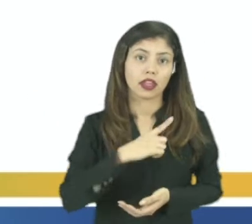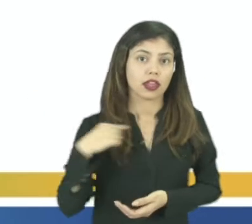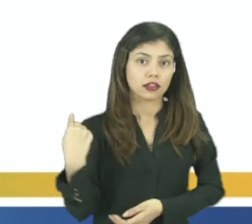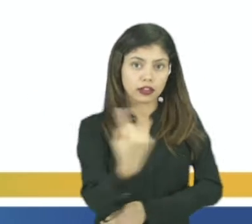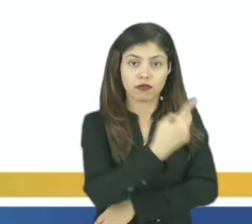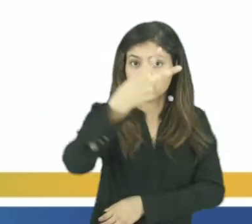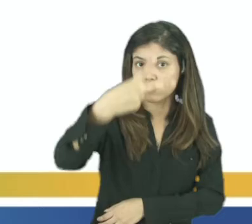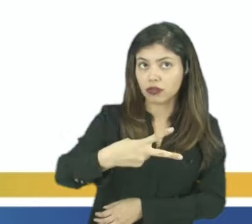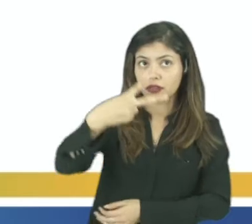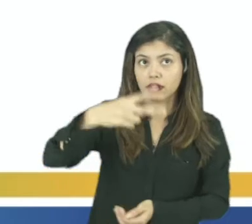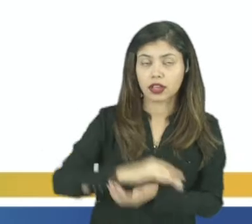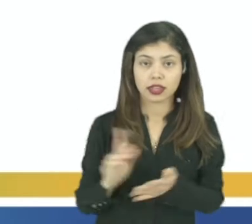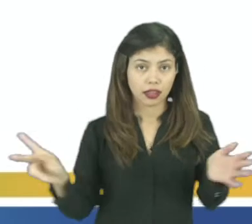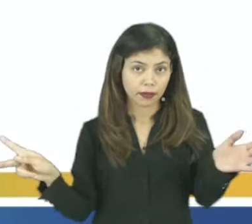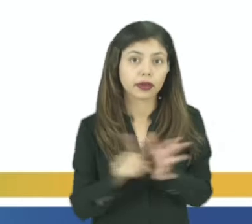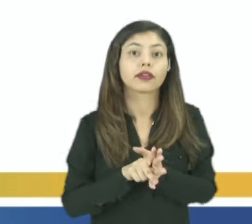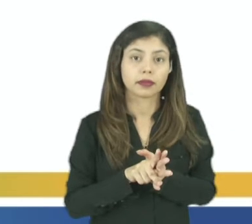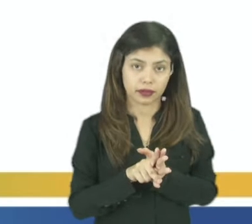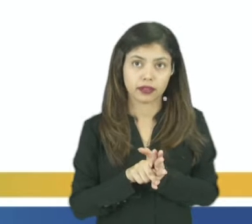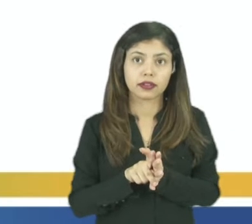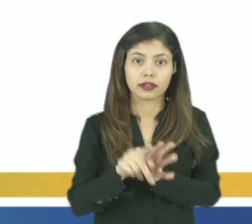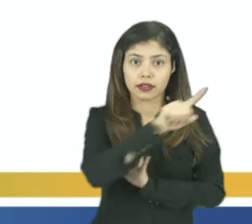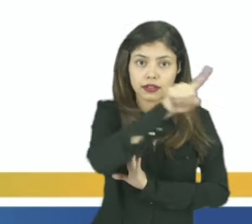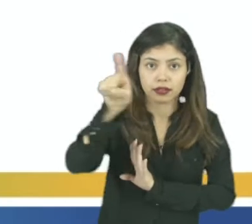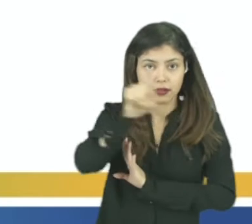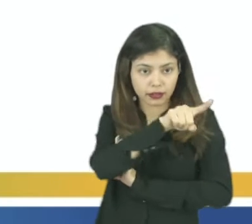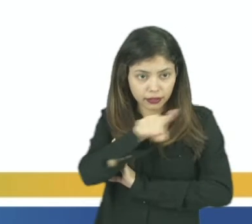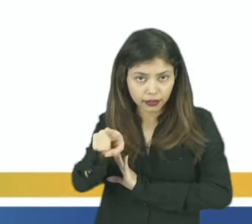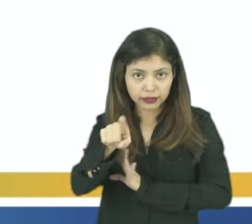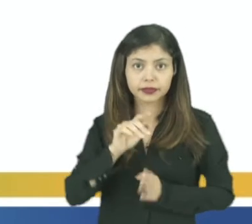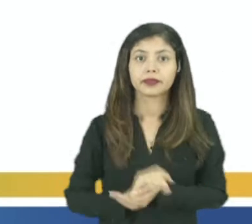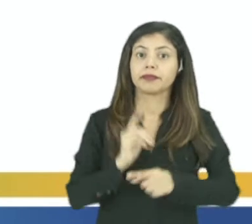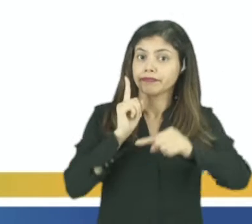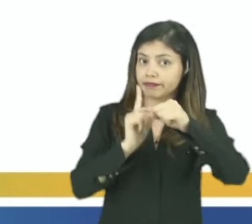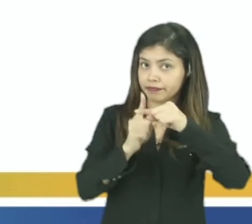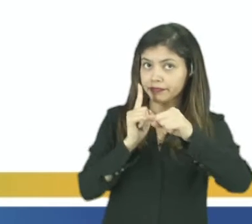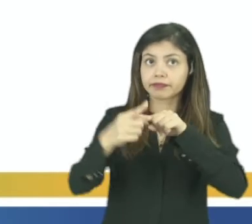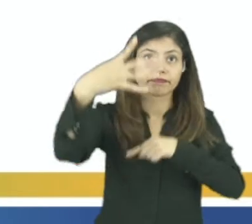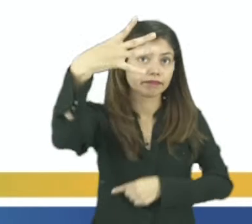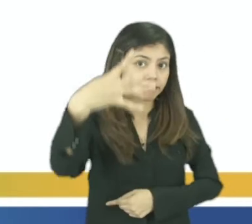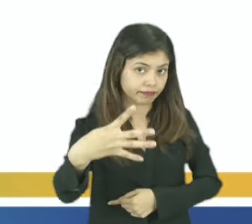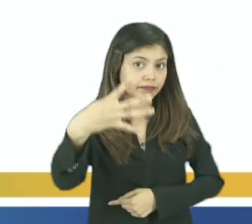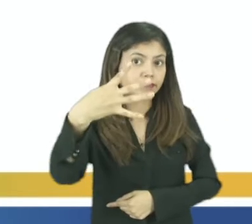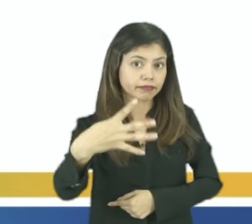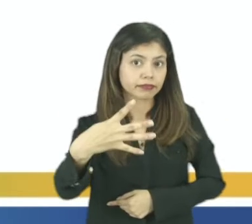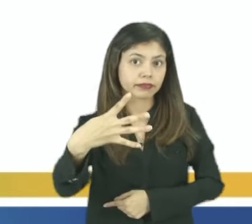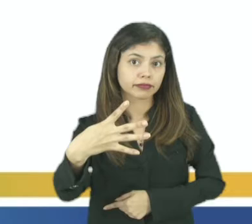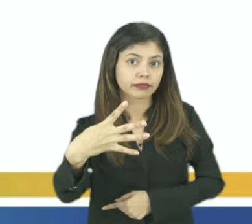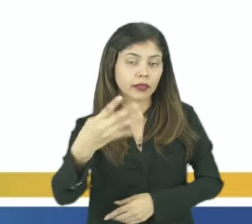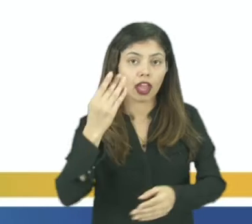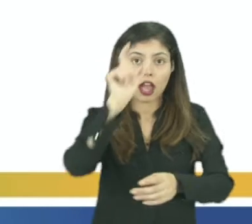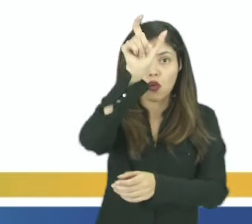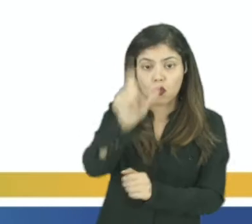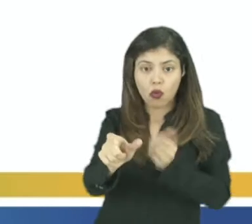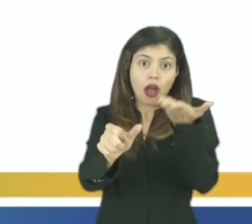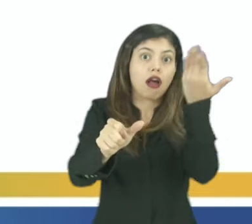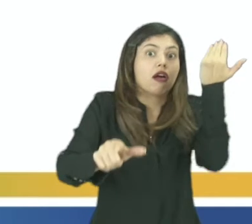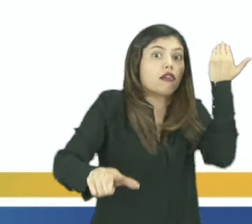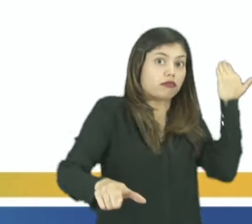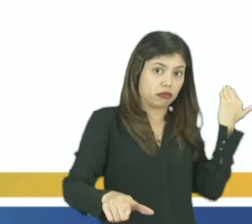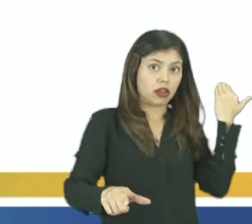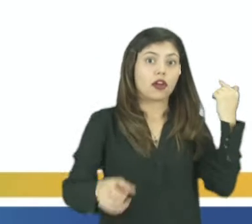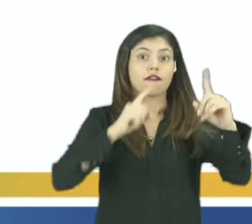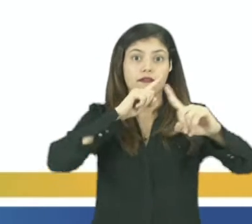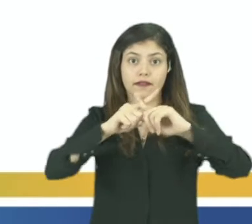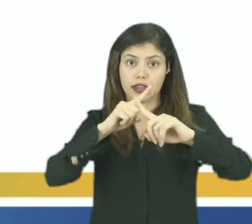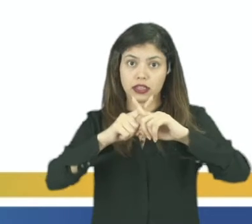elemento 2, que é da própria linha, mais 4, que é da coluna anterior,